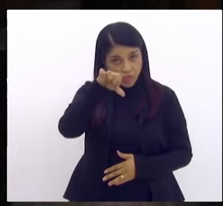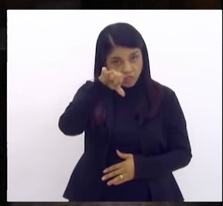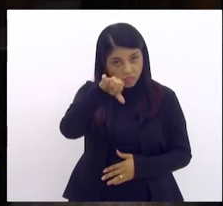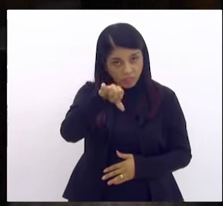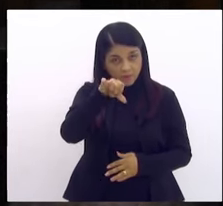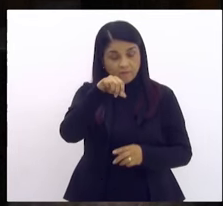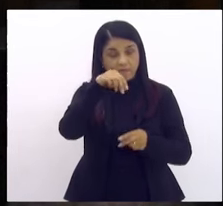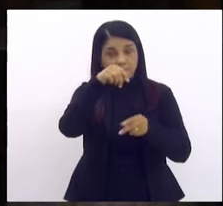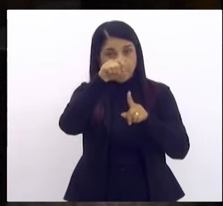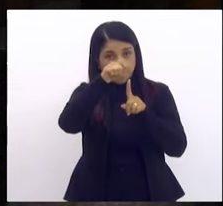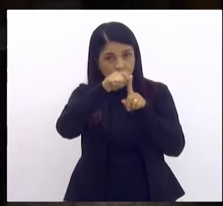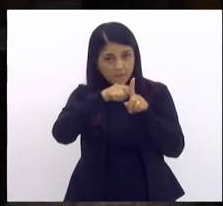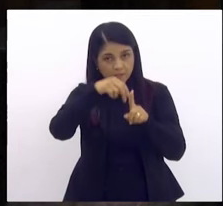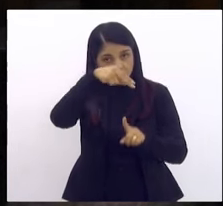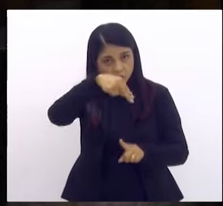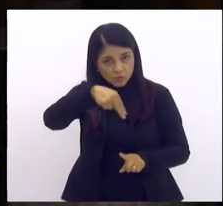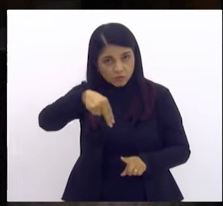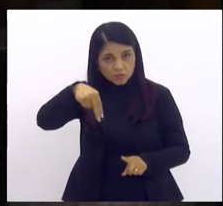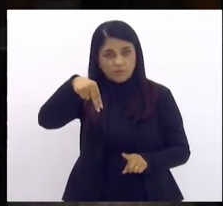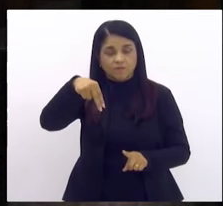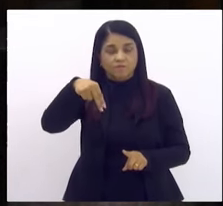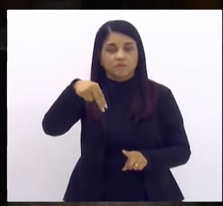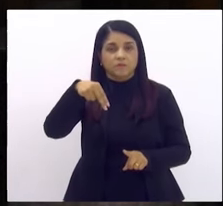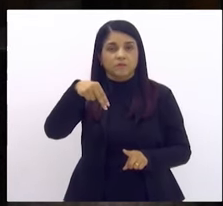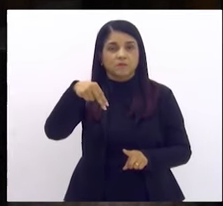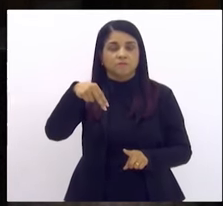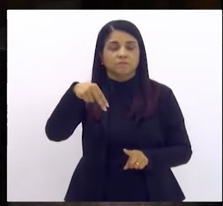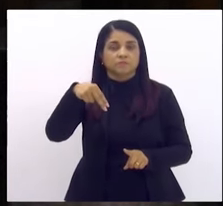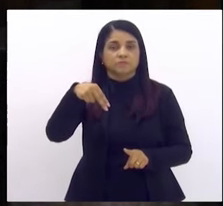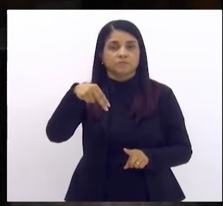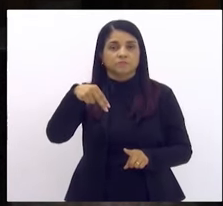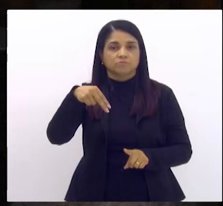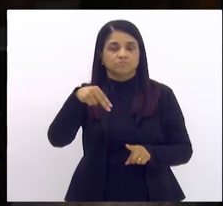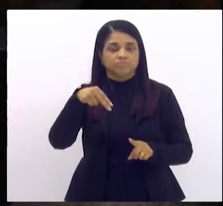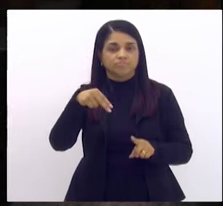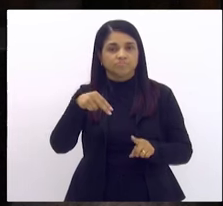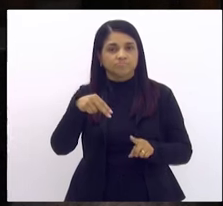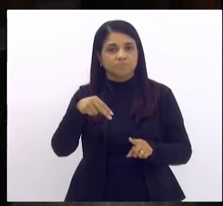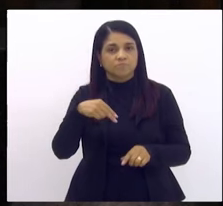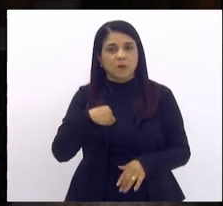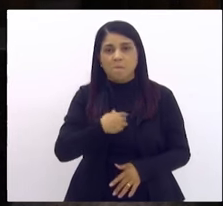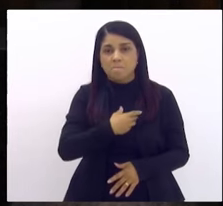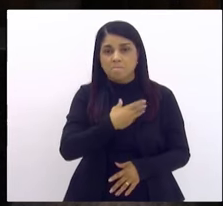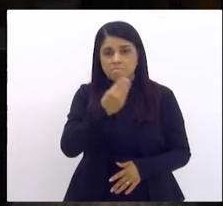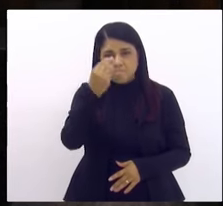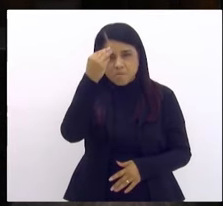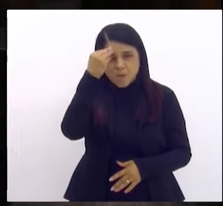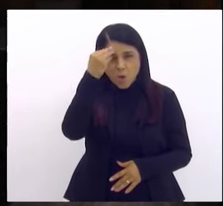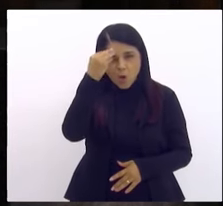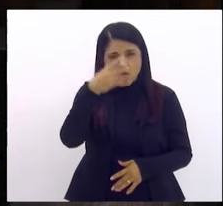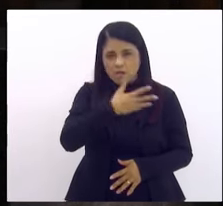para que a memória desses guerreiros jamais pudesse ser apagada.